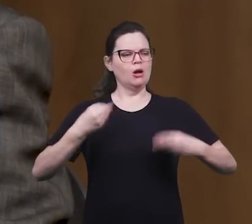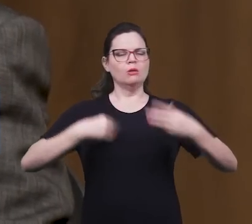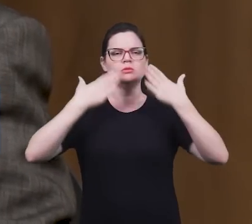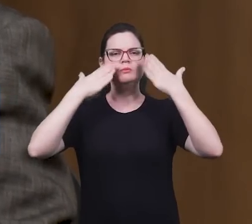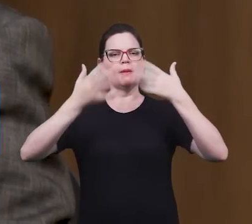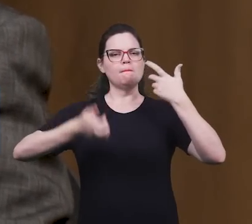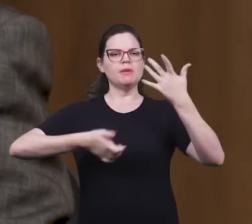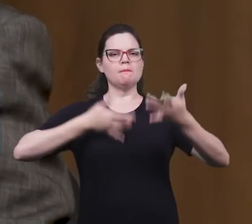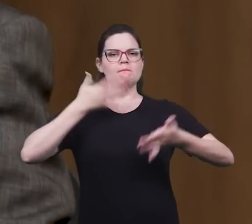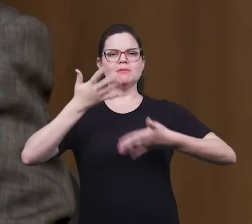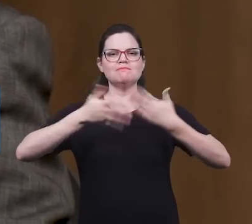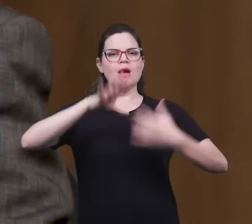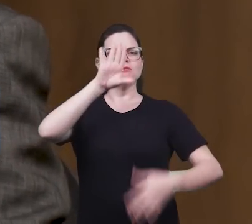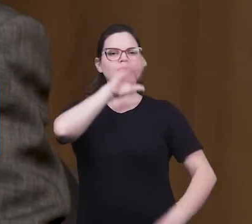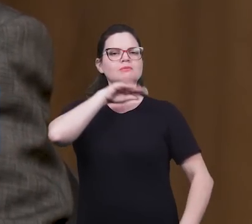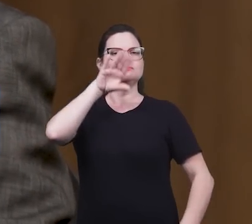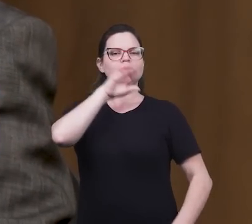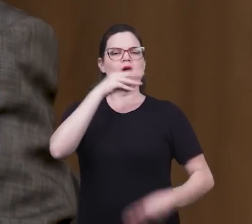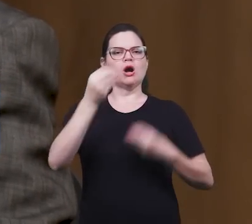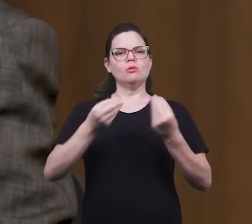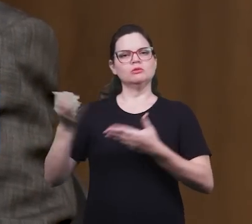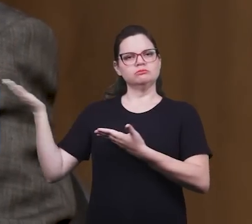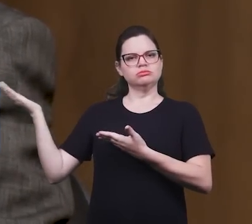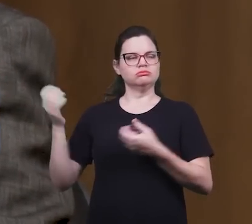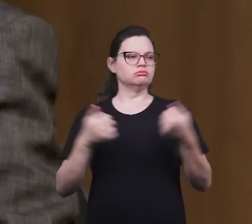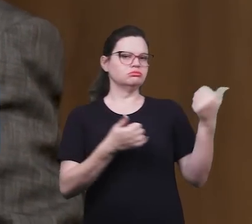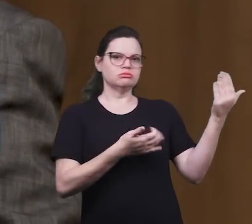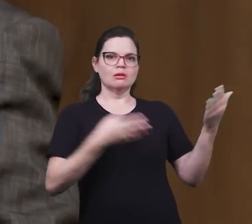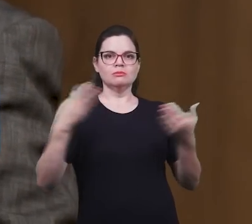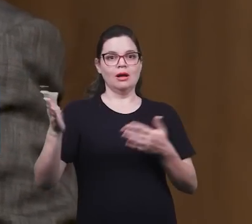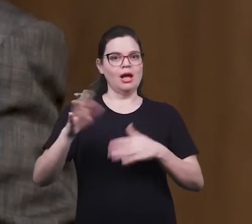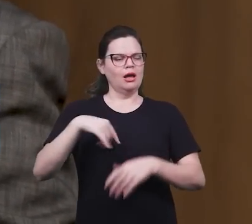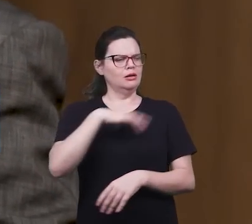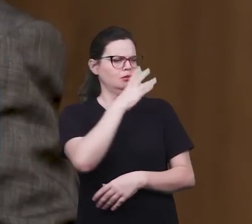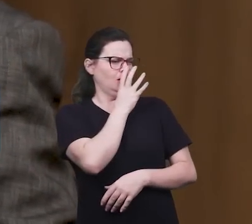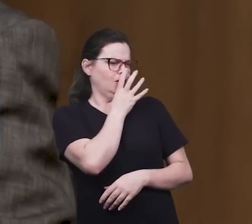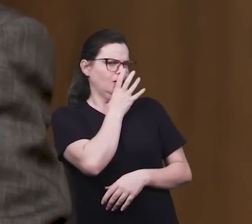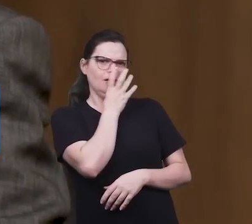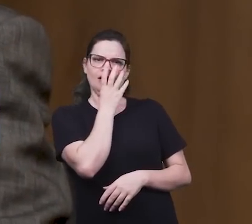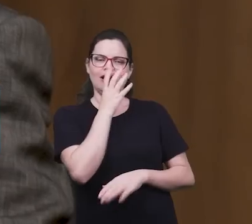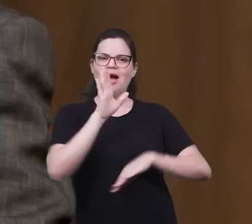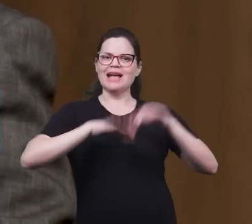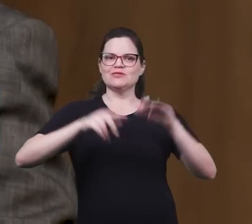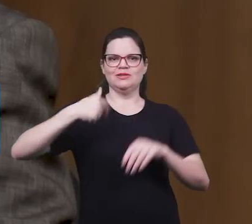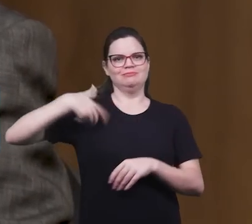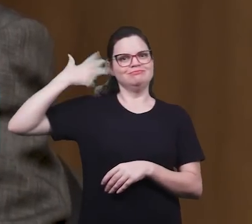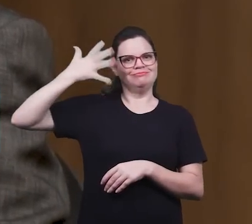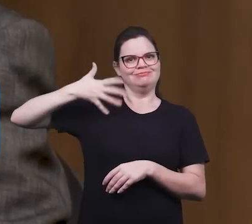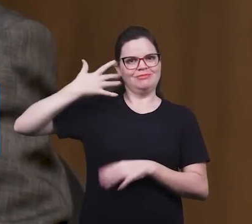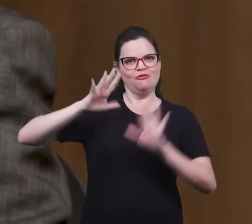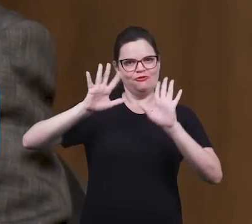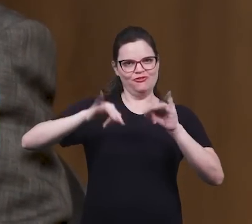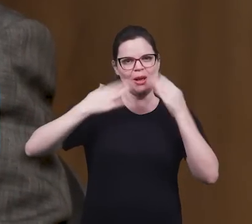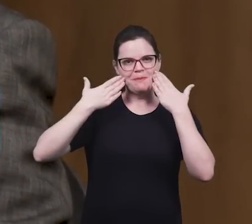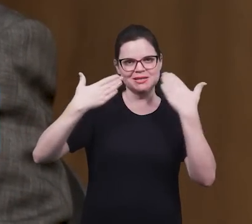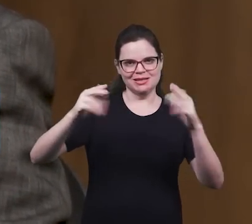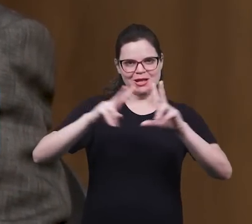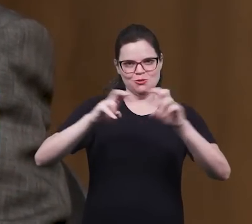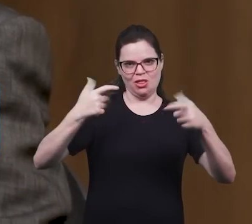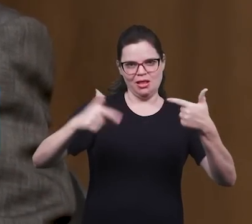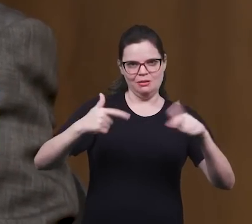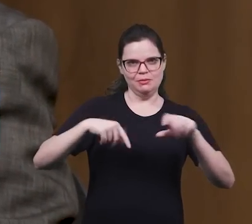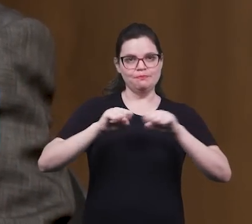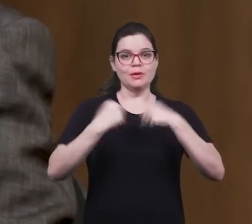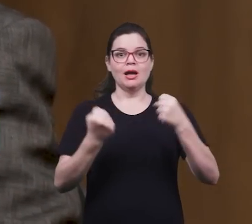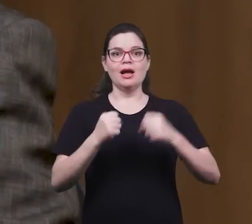expor o assunto. E algumas vezes até terminava as minhas palestras e as minhas apresentações, os alunos